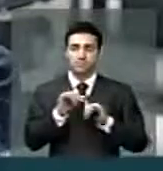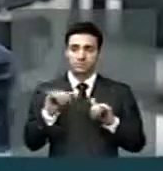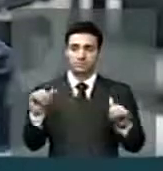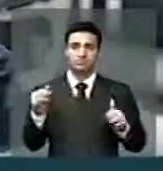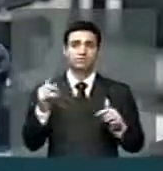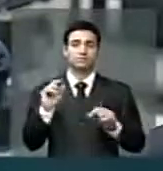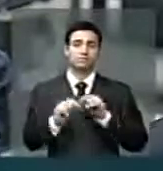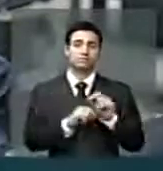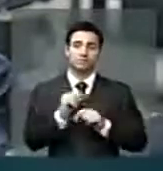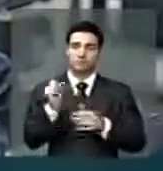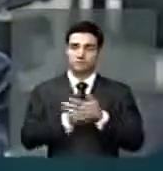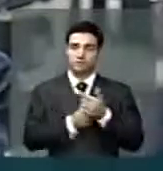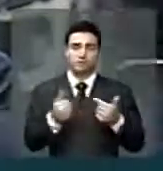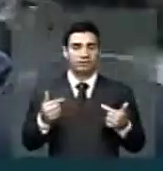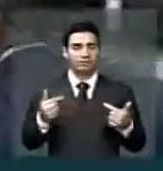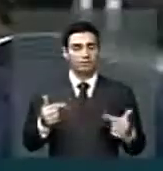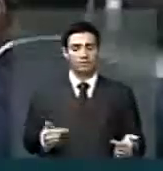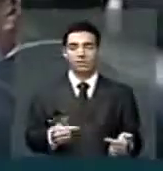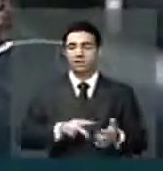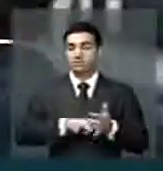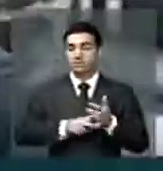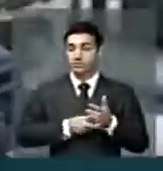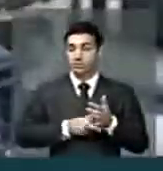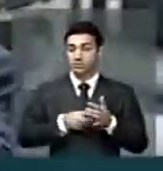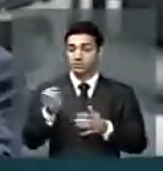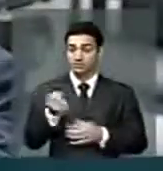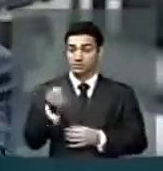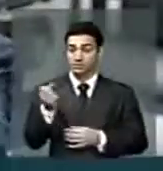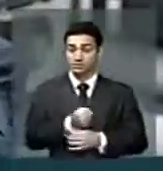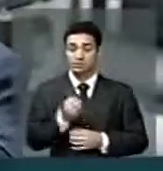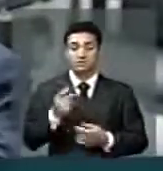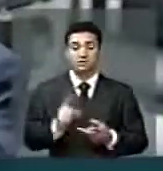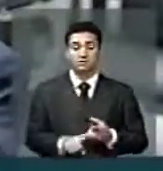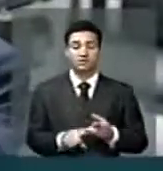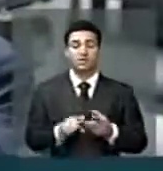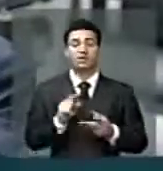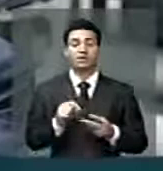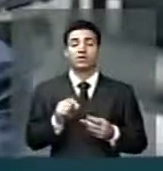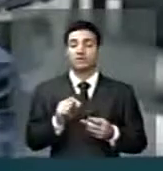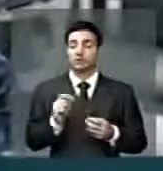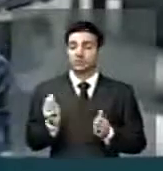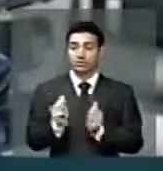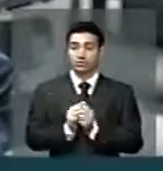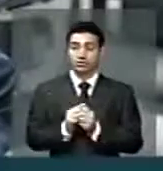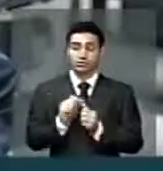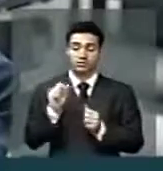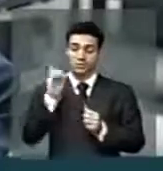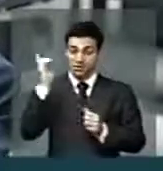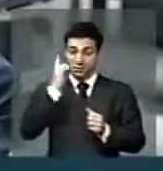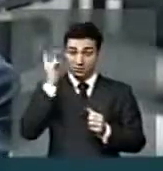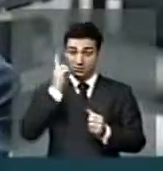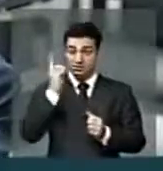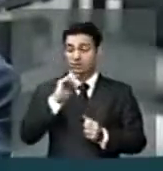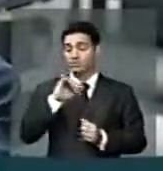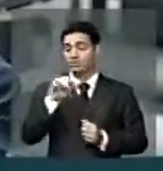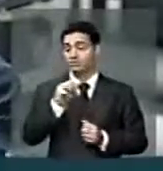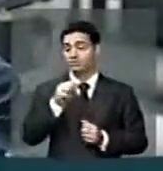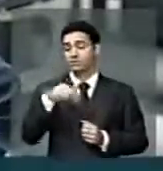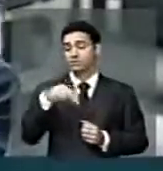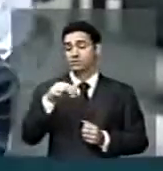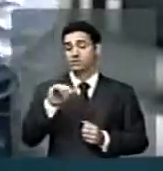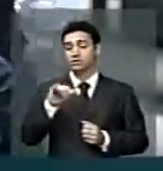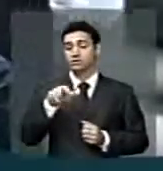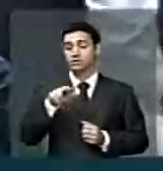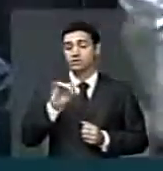de uma briga nos sindicatos previdenciários, de correntes lá, envolvendo inclusive a deputada Janira Rocha do PSOL, que